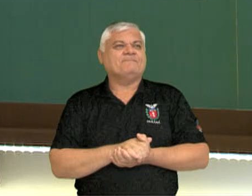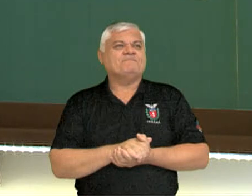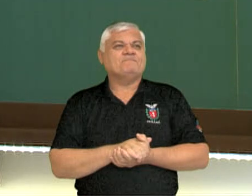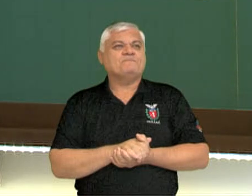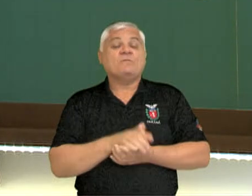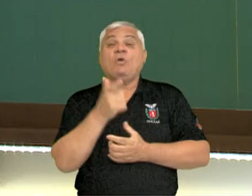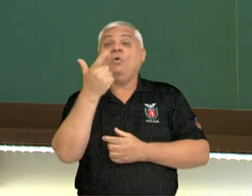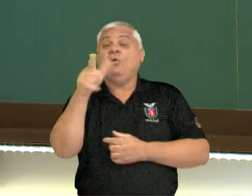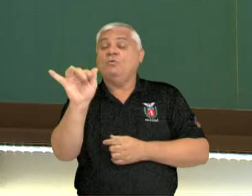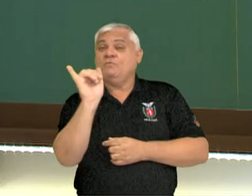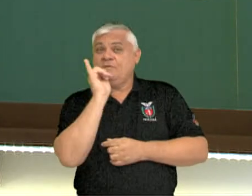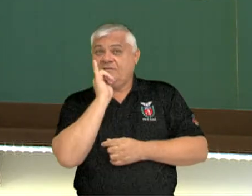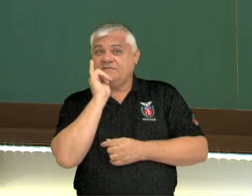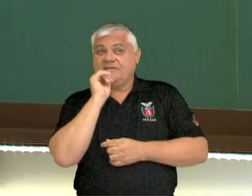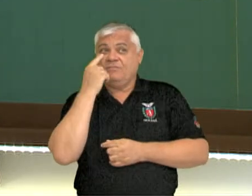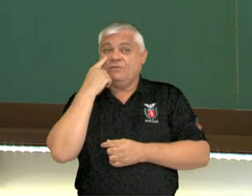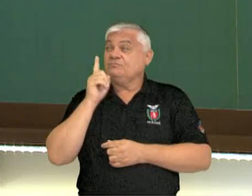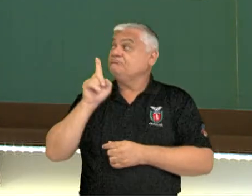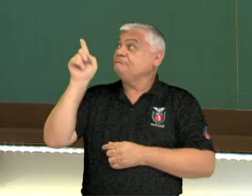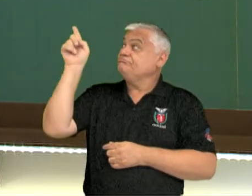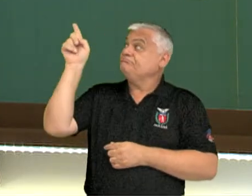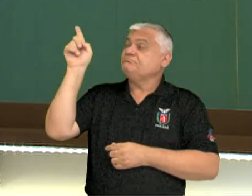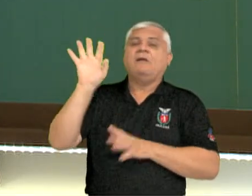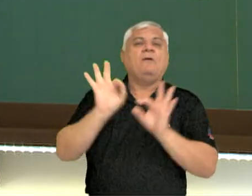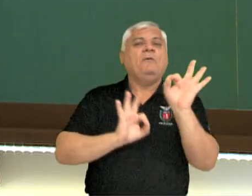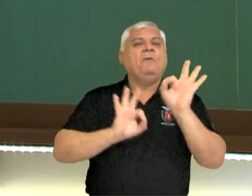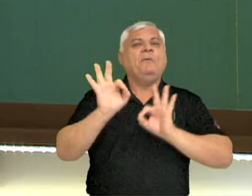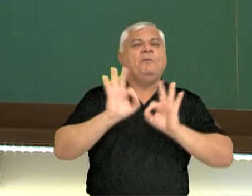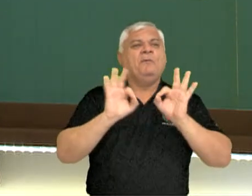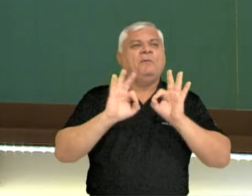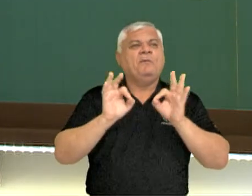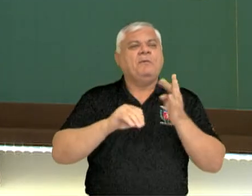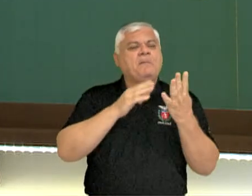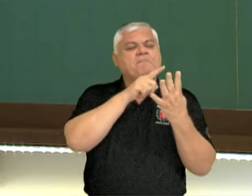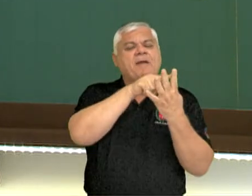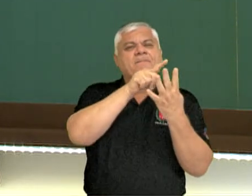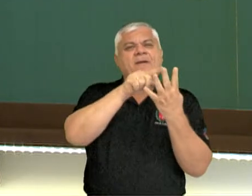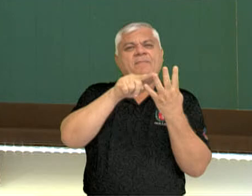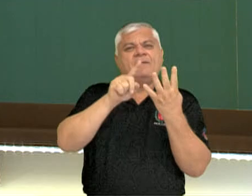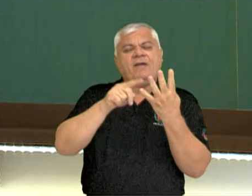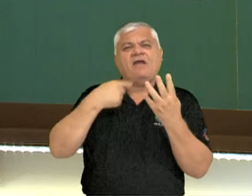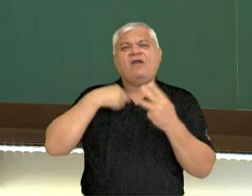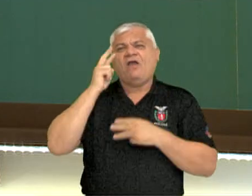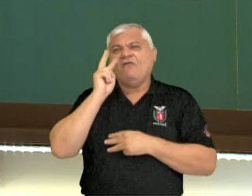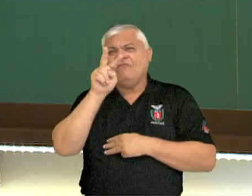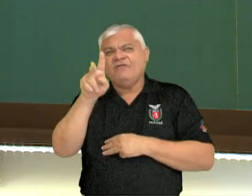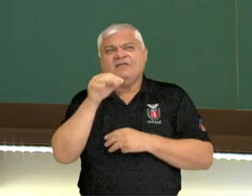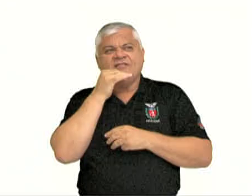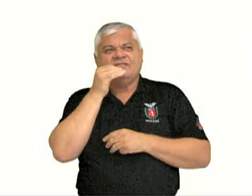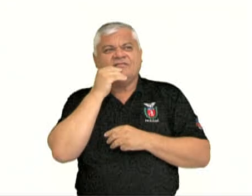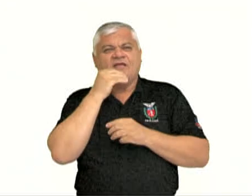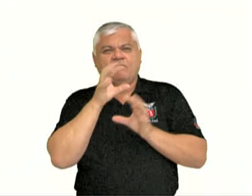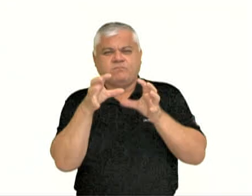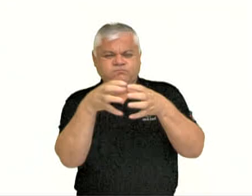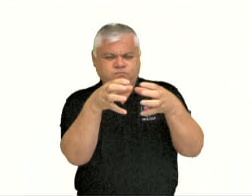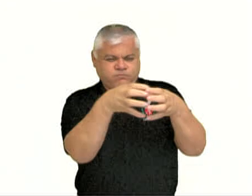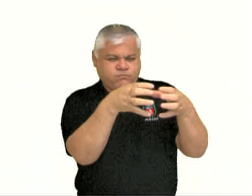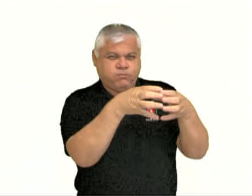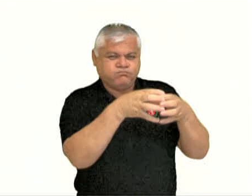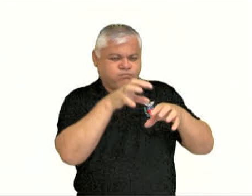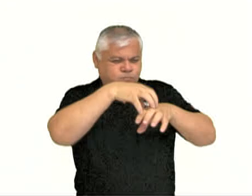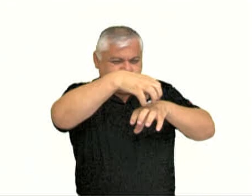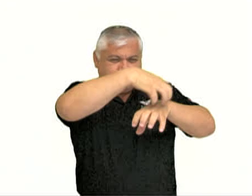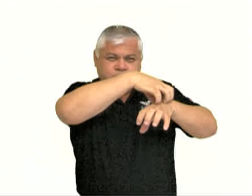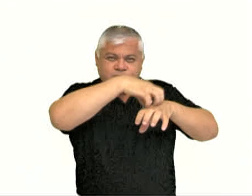Outros exemplos que eu trago na organização, né, dessas briófitas é que elas são observadas em forma de tufos, então ficam várias